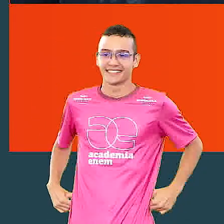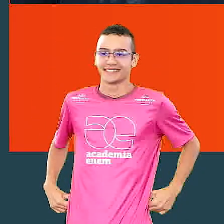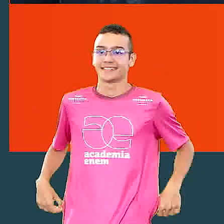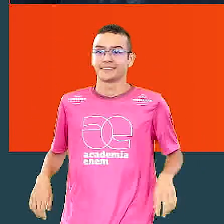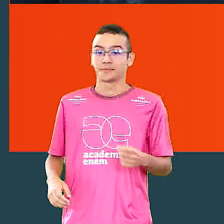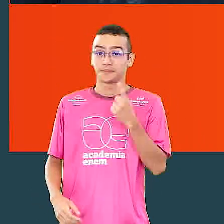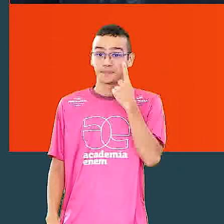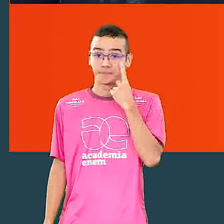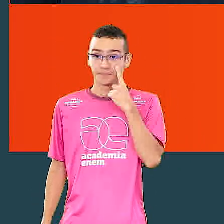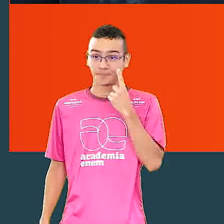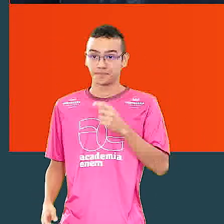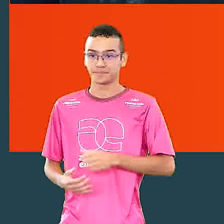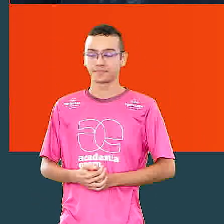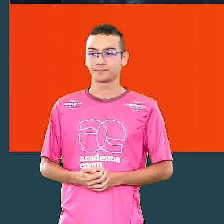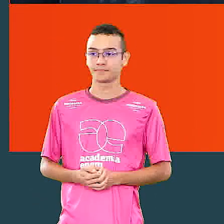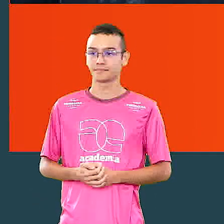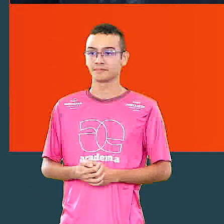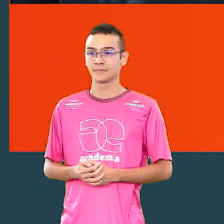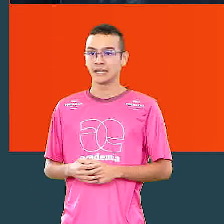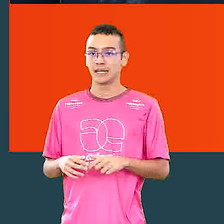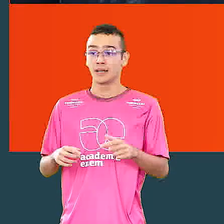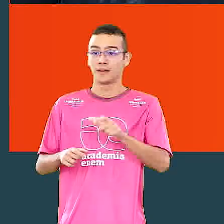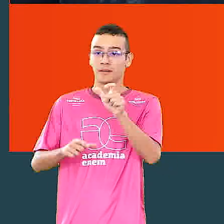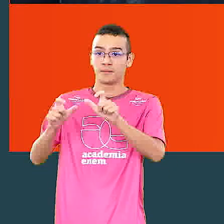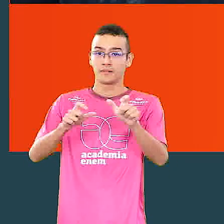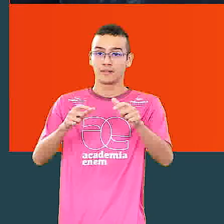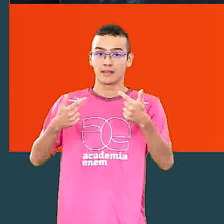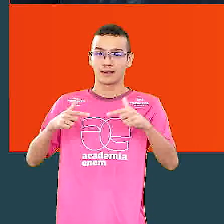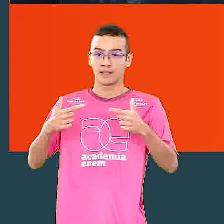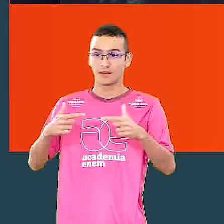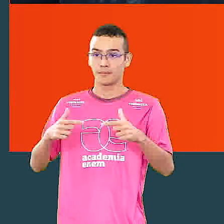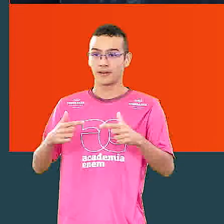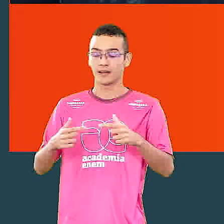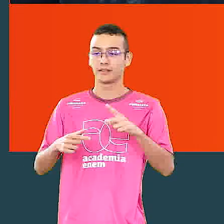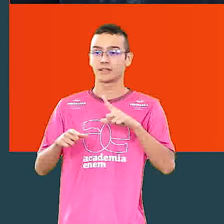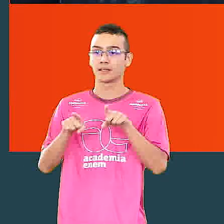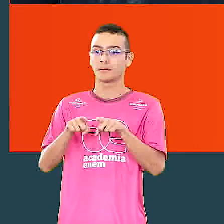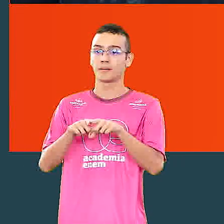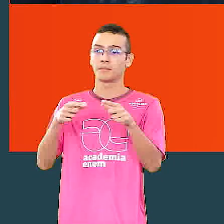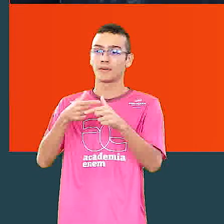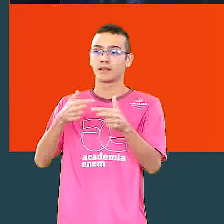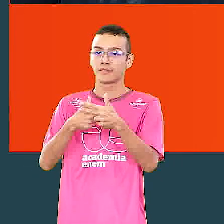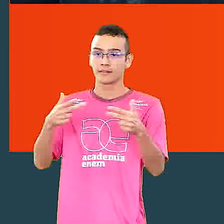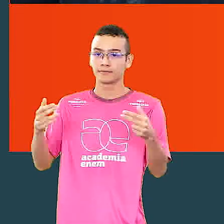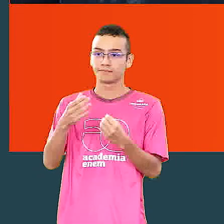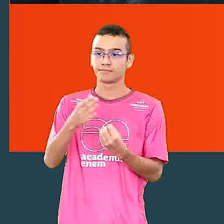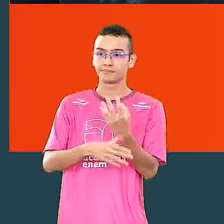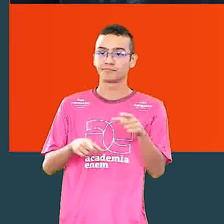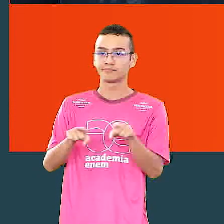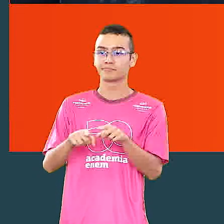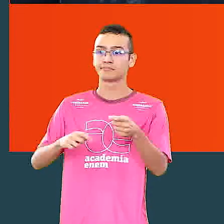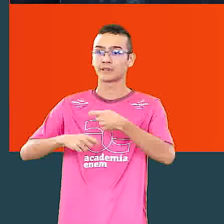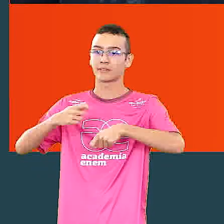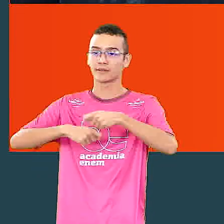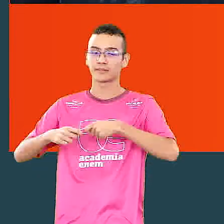só. Mão de obra, matéria-prima e mercado consumidor. São 3 coisas que os europeus estão atrás na África e na Ásia.